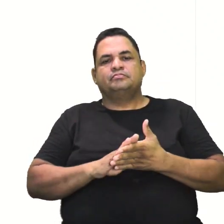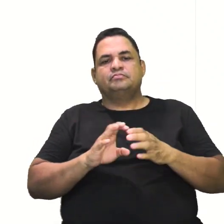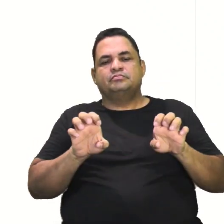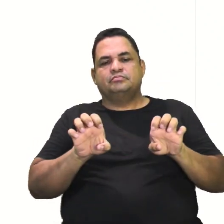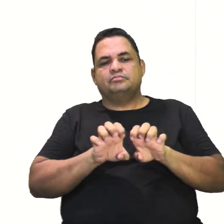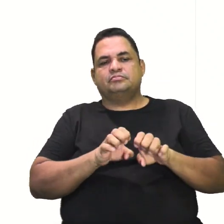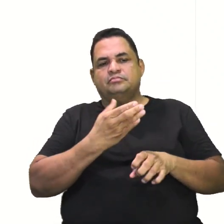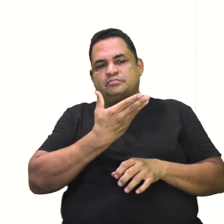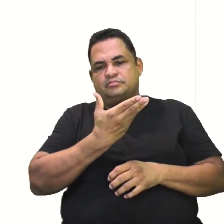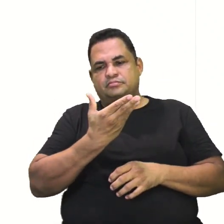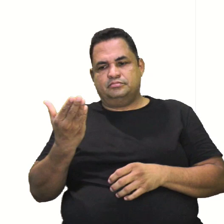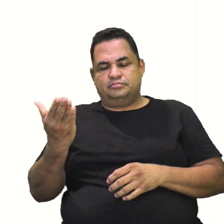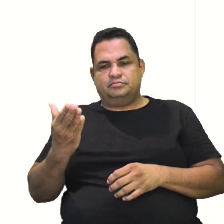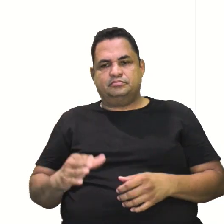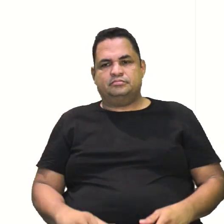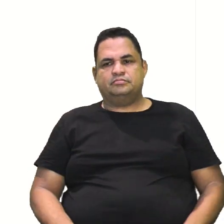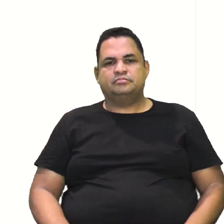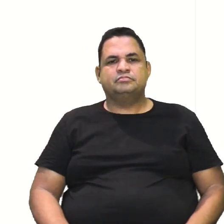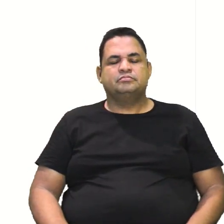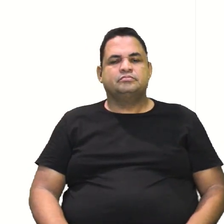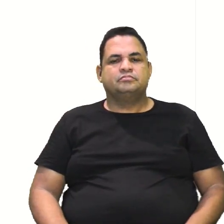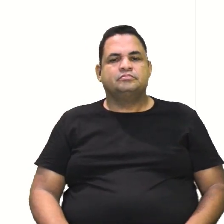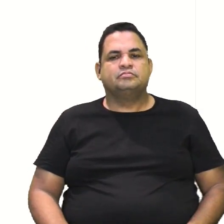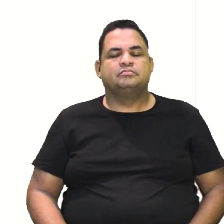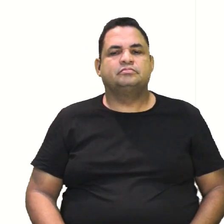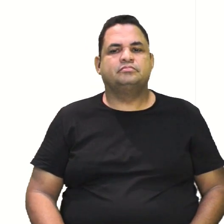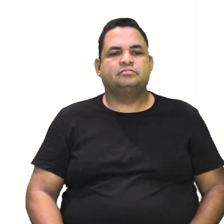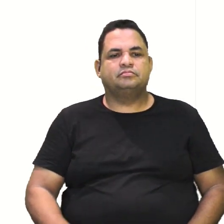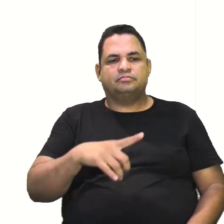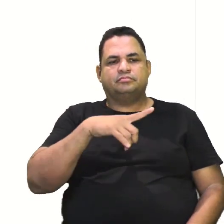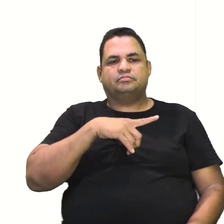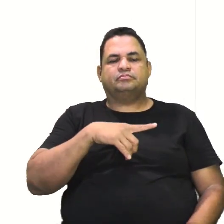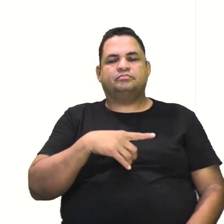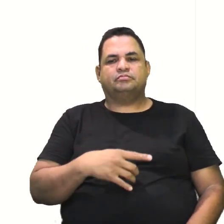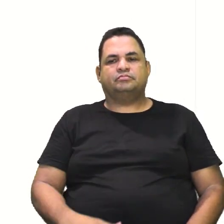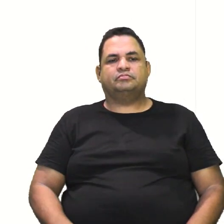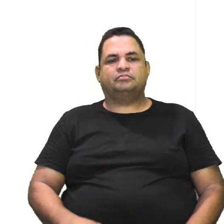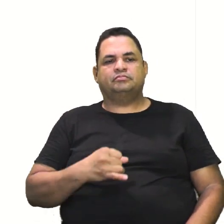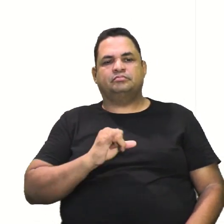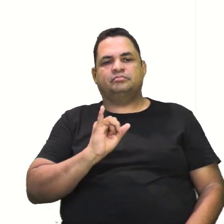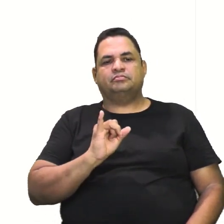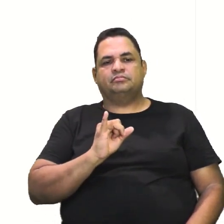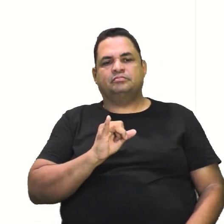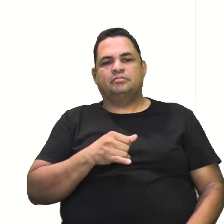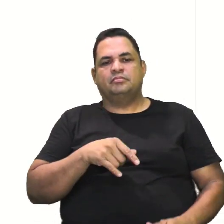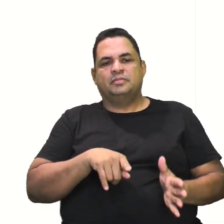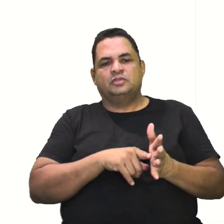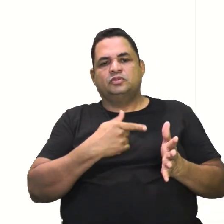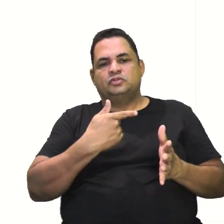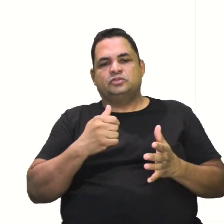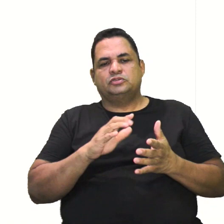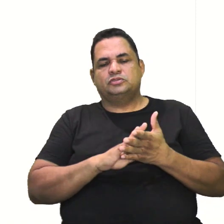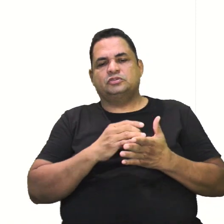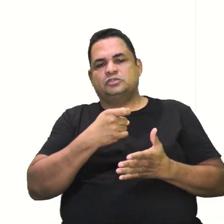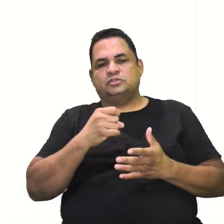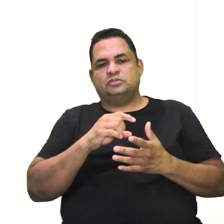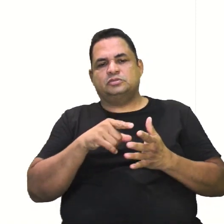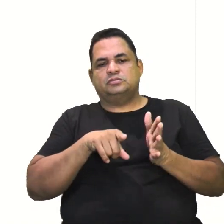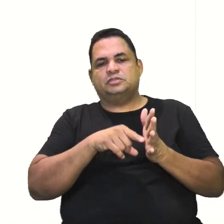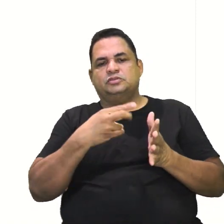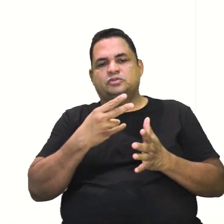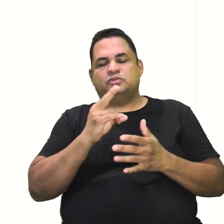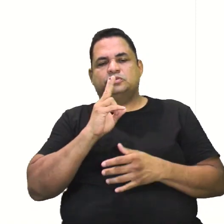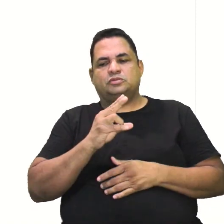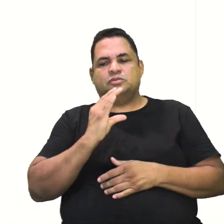da equação dada. Então, nós temos ali uma equação, ó, y menos 2x menos 2 igual a 0 e temos um